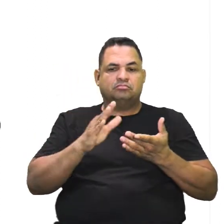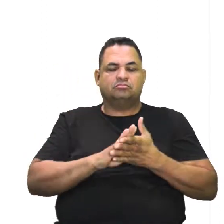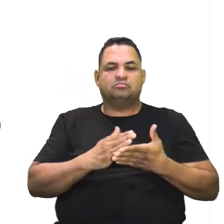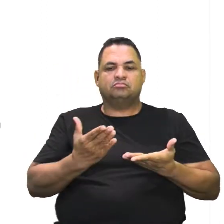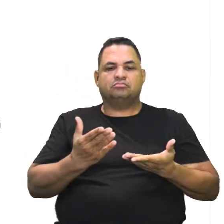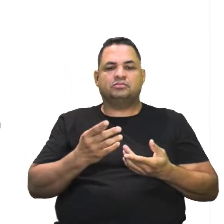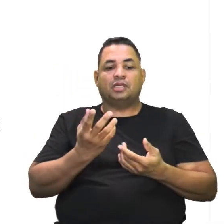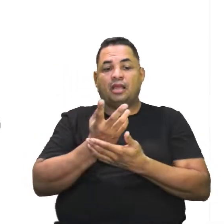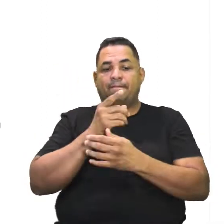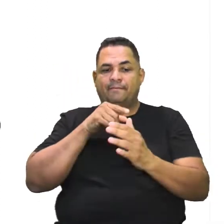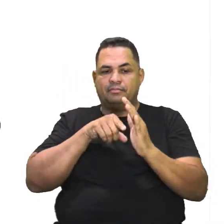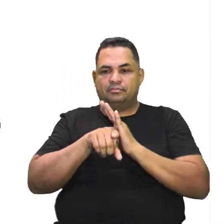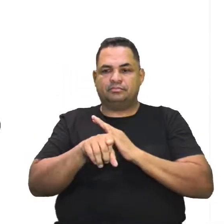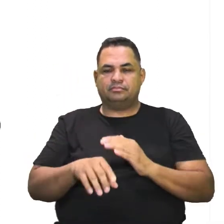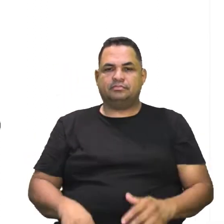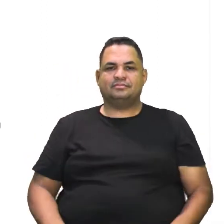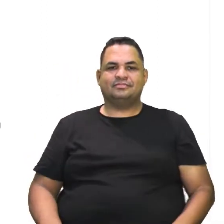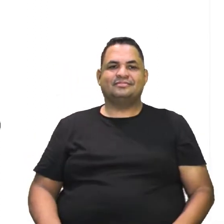função desse tempo.